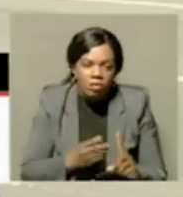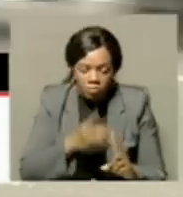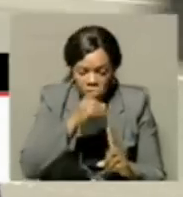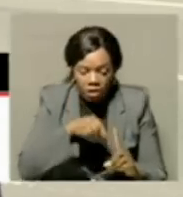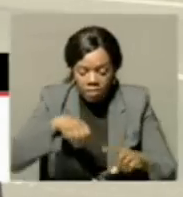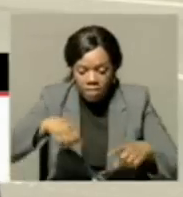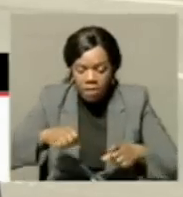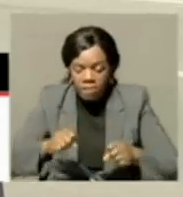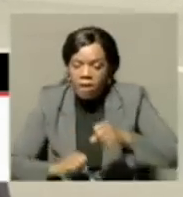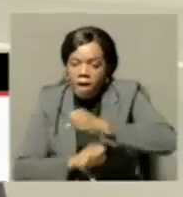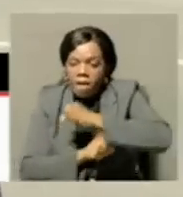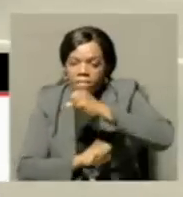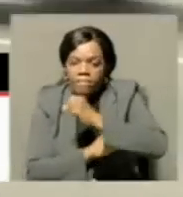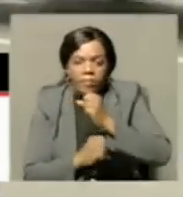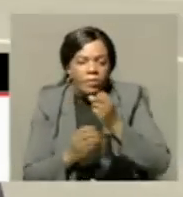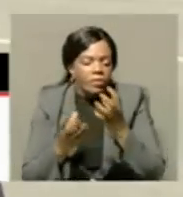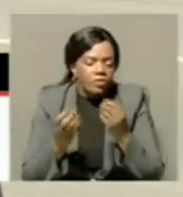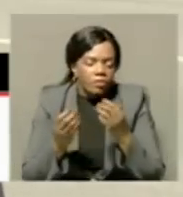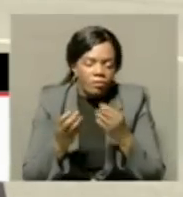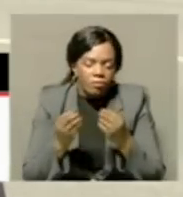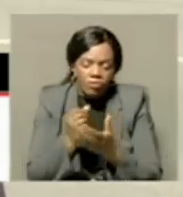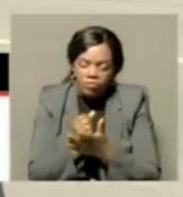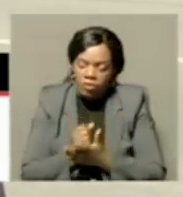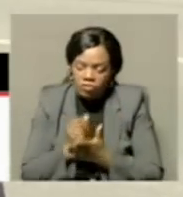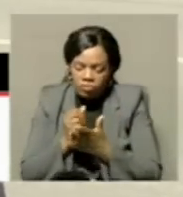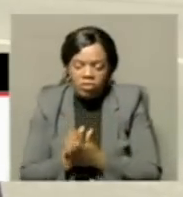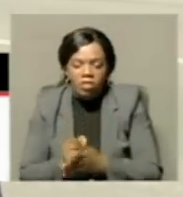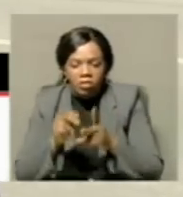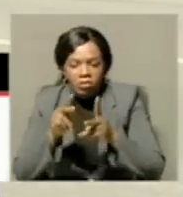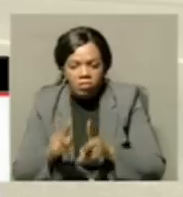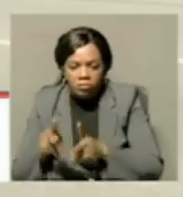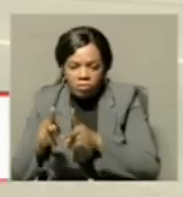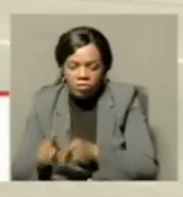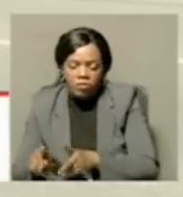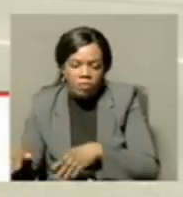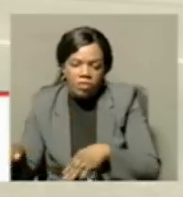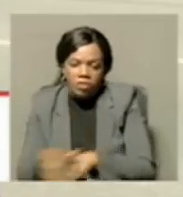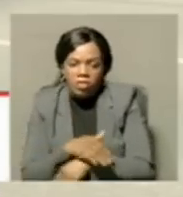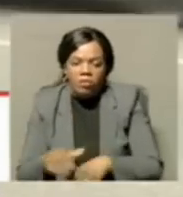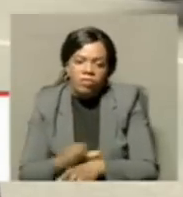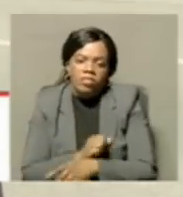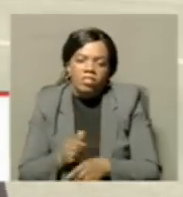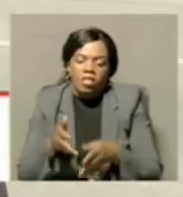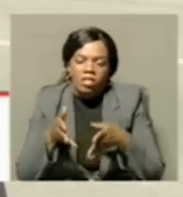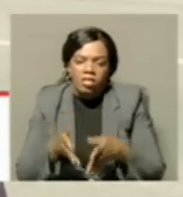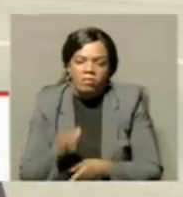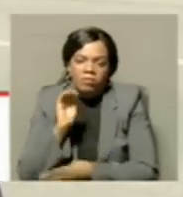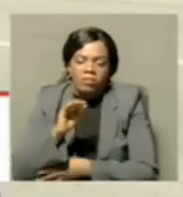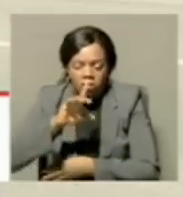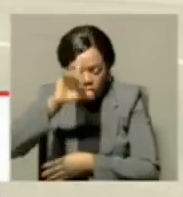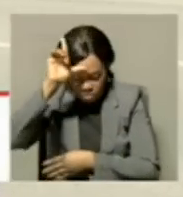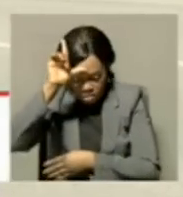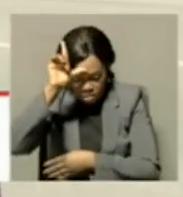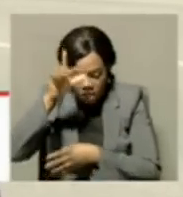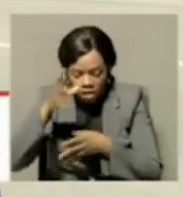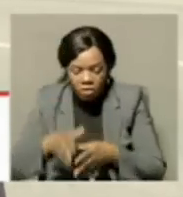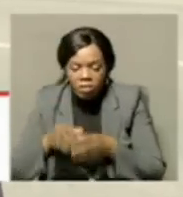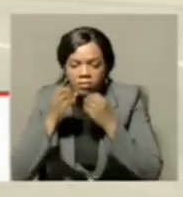têm sido um grande parceiro Na mobilidade de pessoas e bens na província de Luanda.